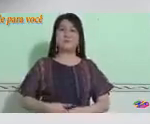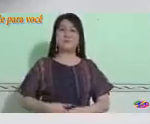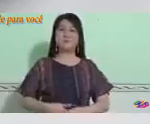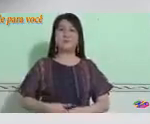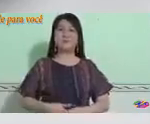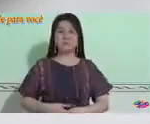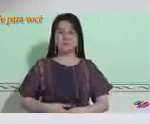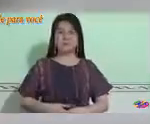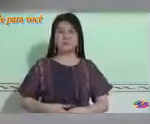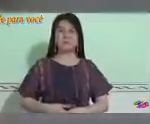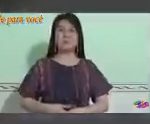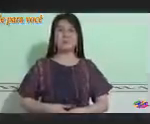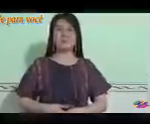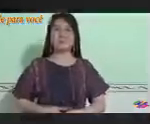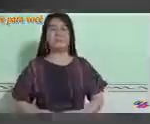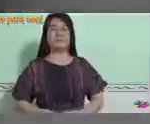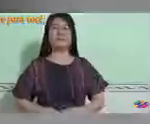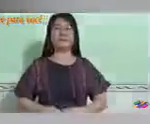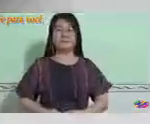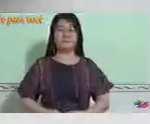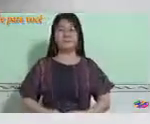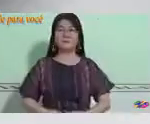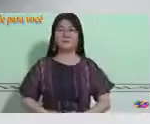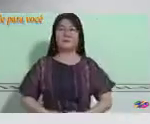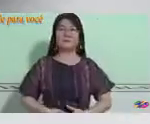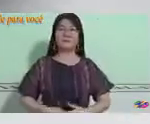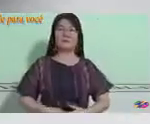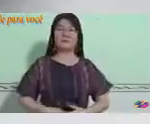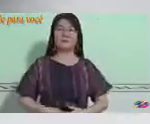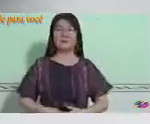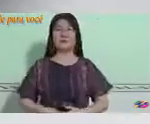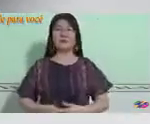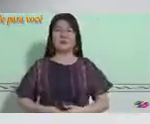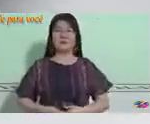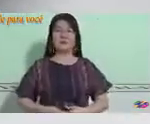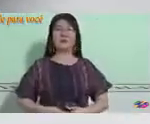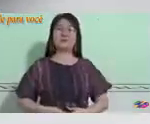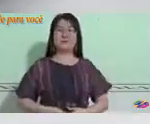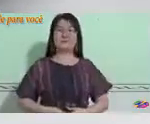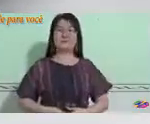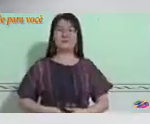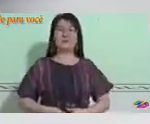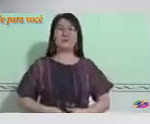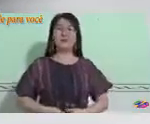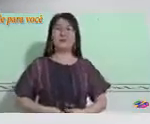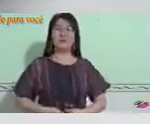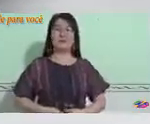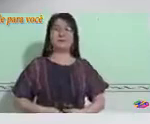Há alguns exemplos de produtos utilizados são clotrimazol, cetoconazol,